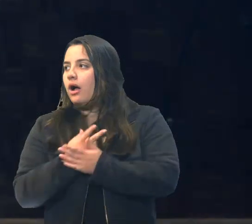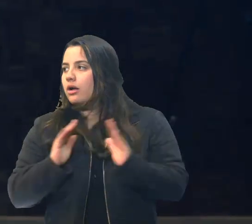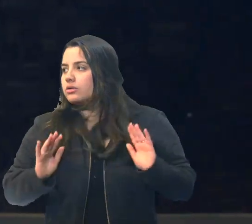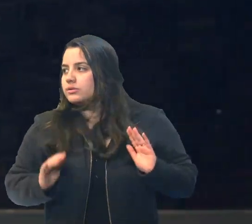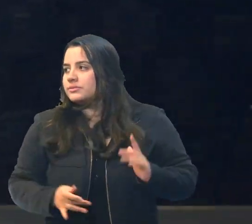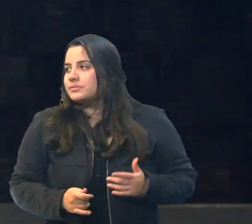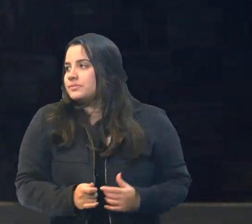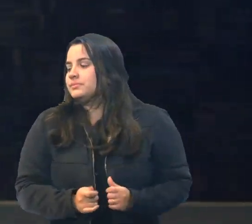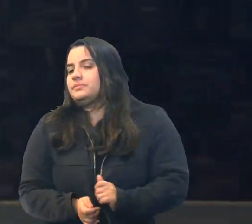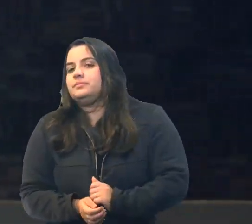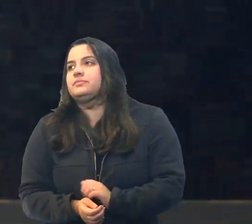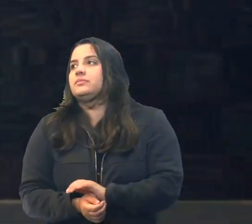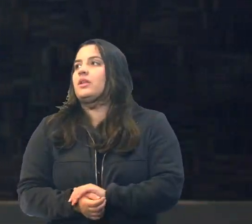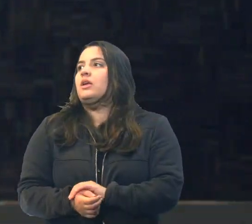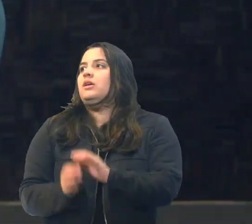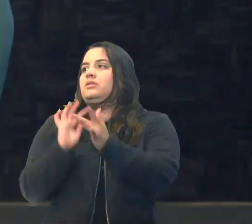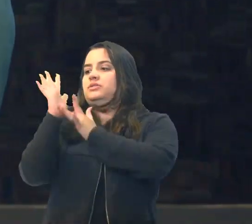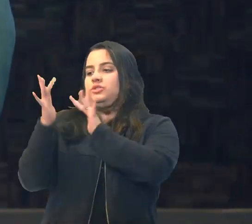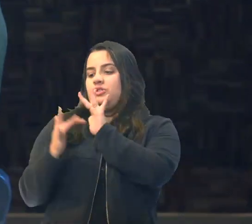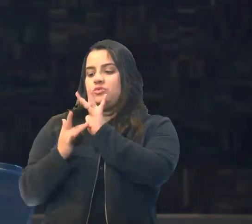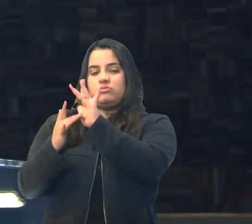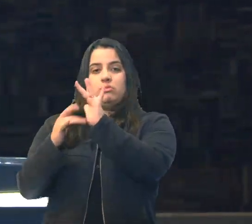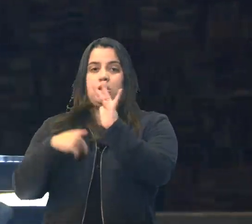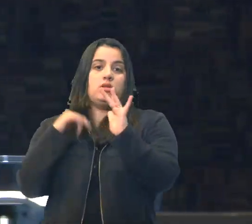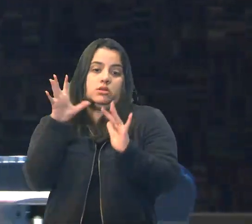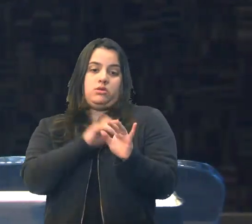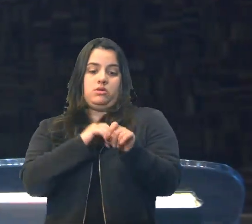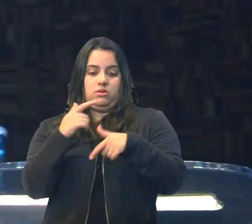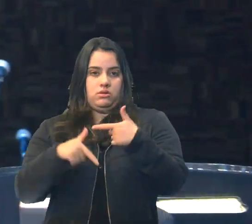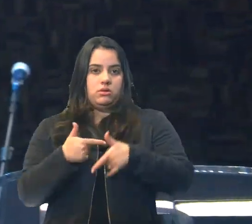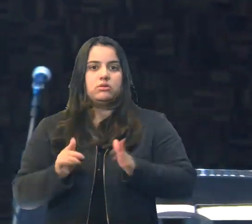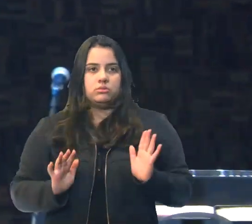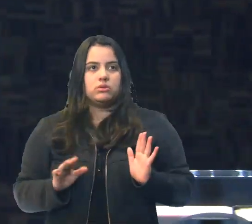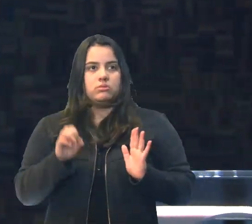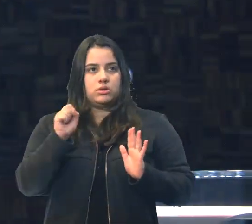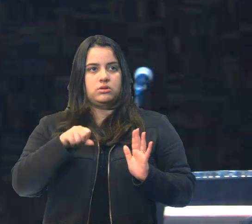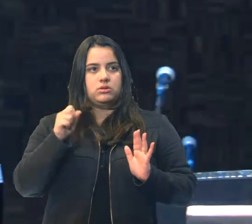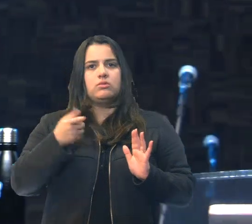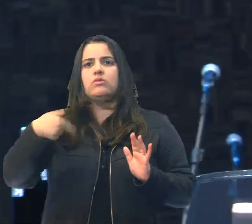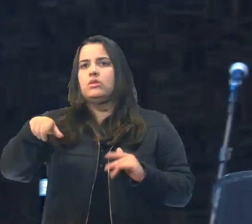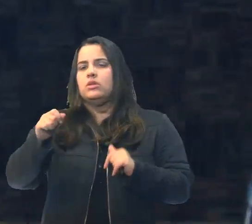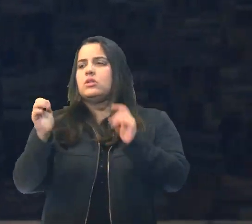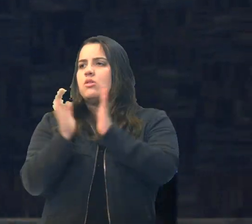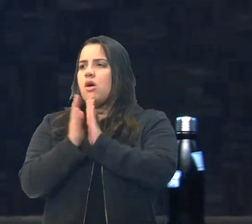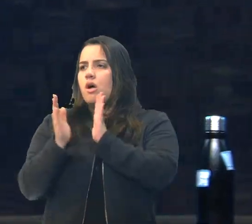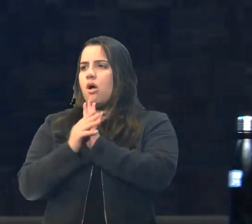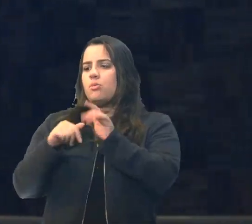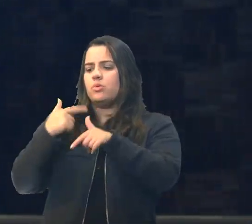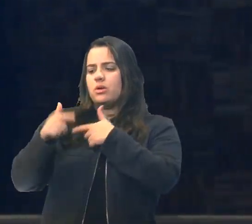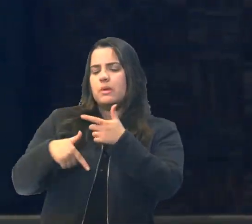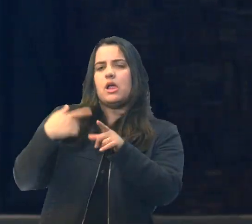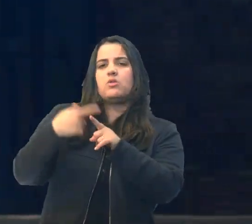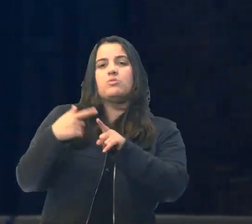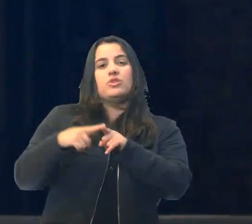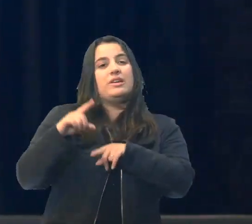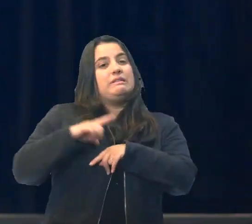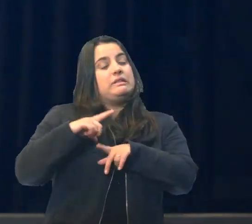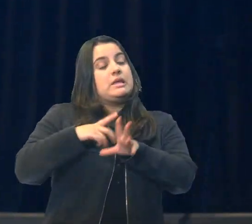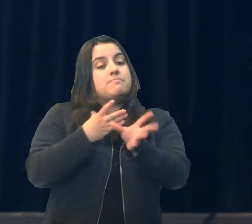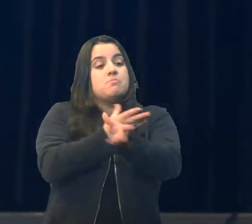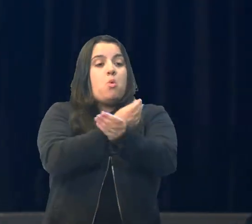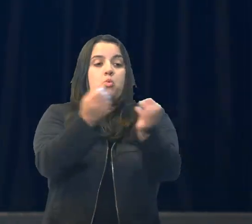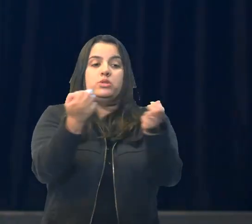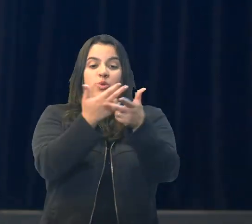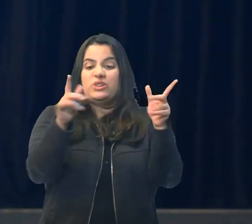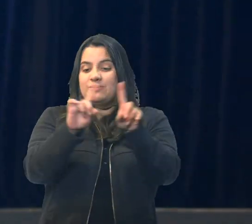tá? Jesus ama o trabalho. Ele fala: olha, orem por muitos trabalhadores, porque a colheita é grande, mas os trabalhadores